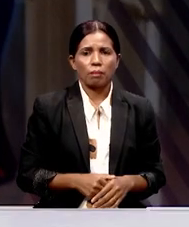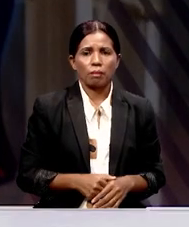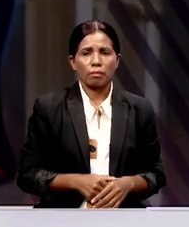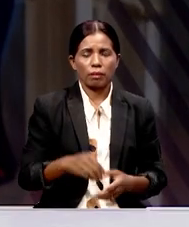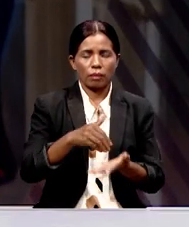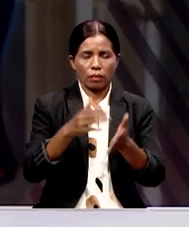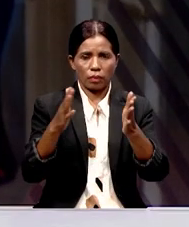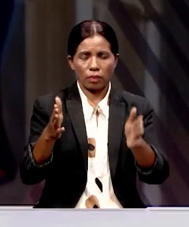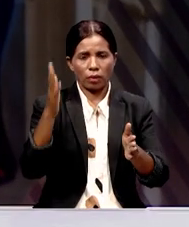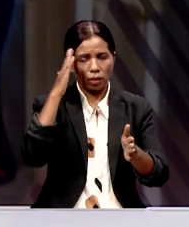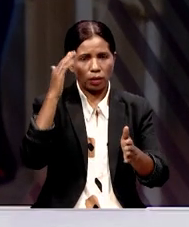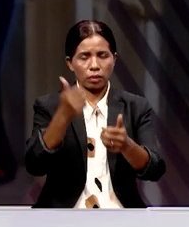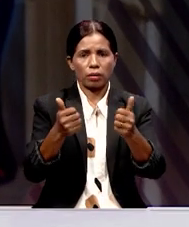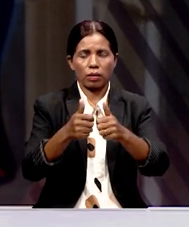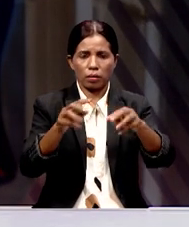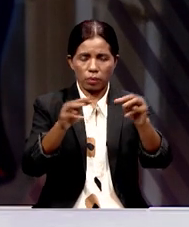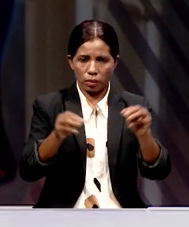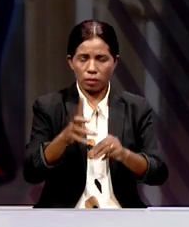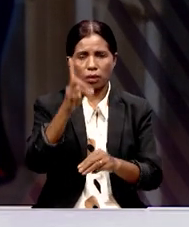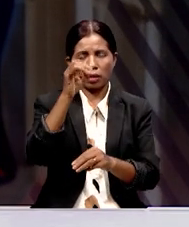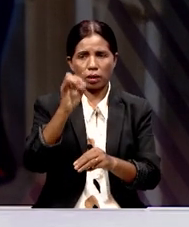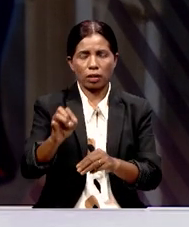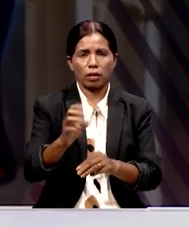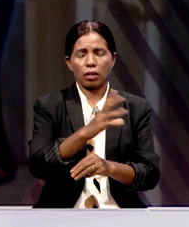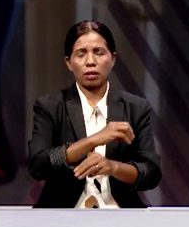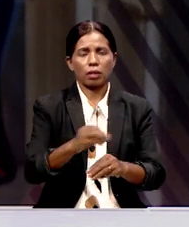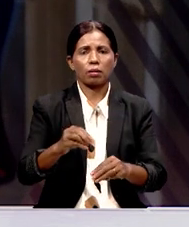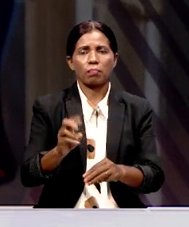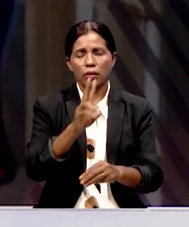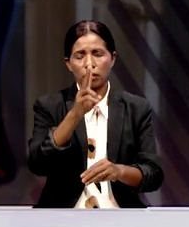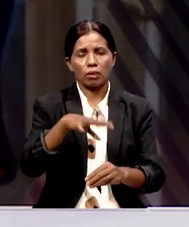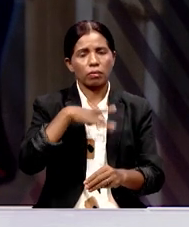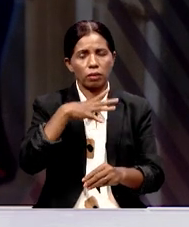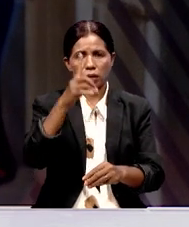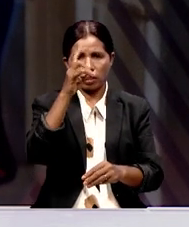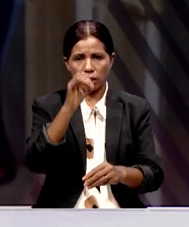Estudantes se reconsidera a autoridade do município Dili falha a gestão do lixo e a capital Dili.